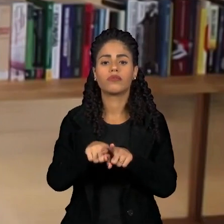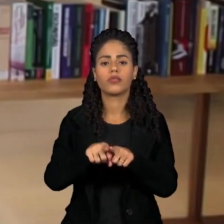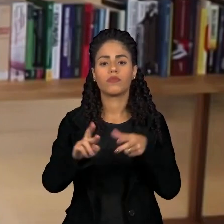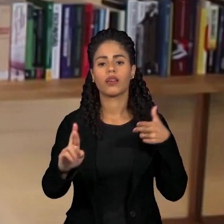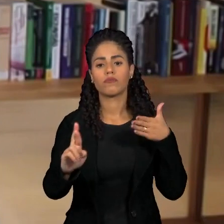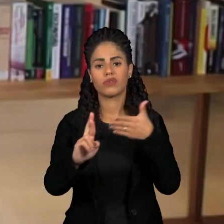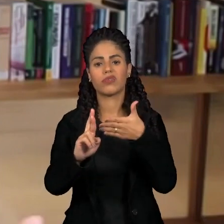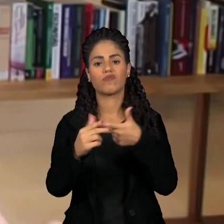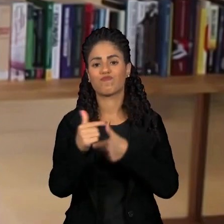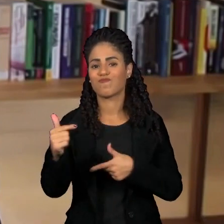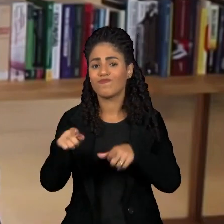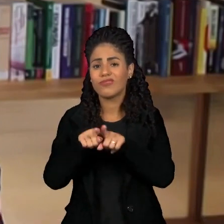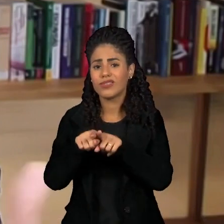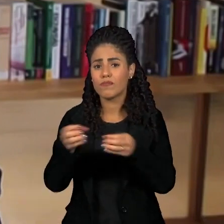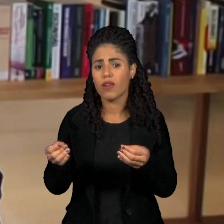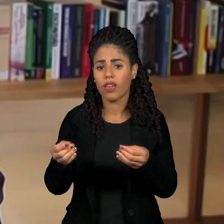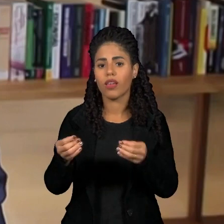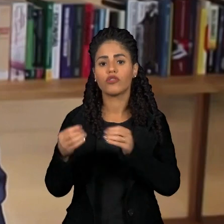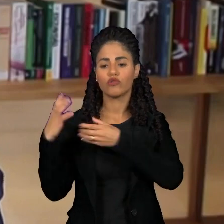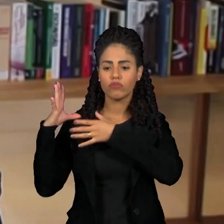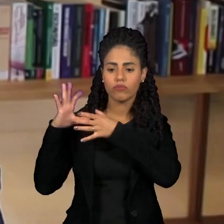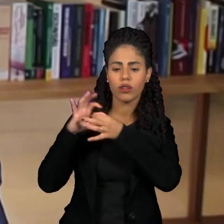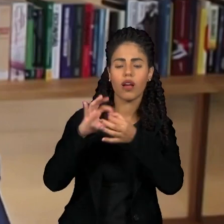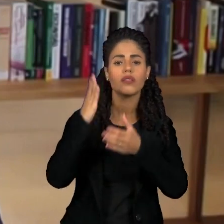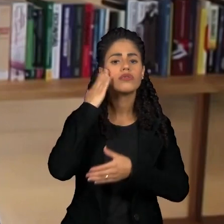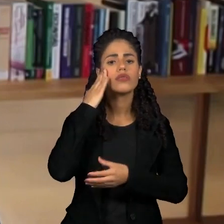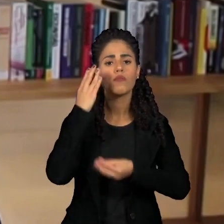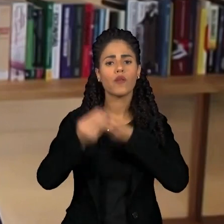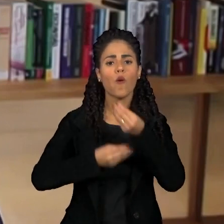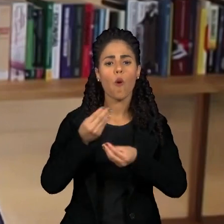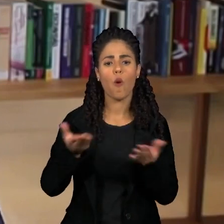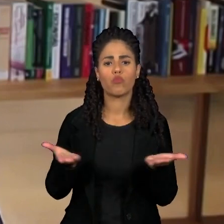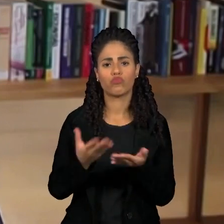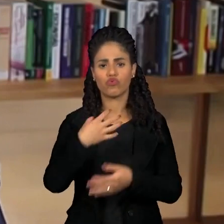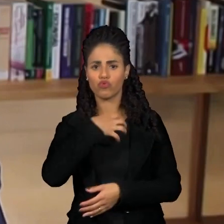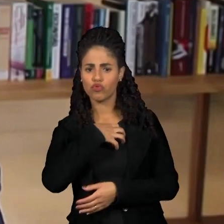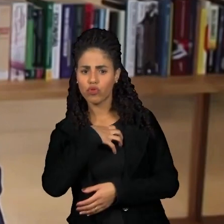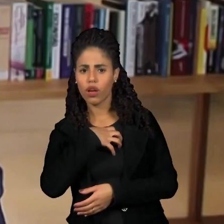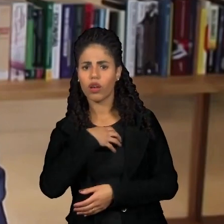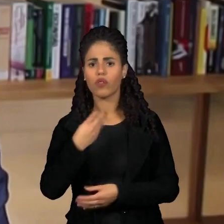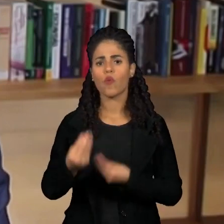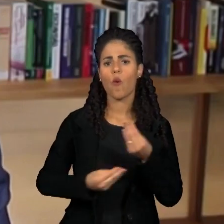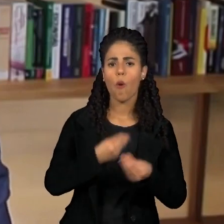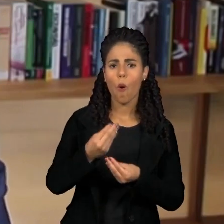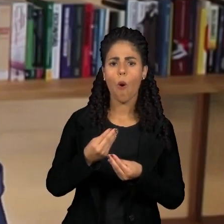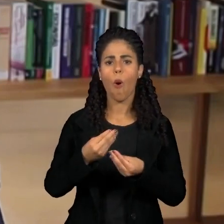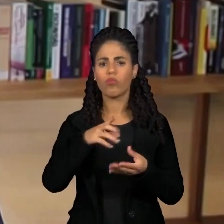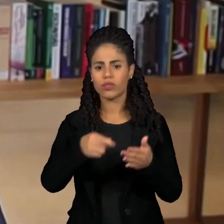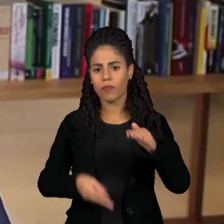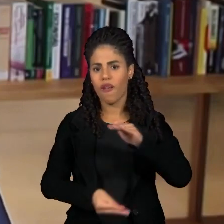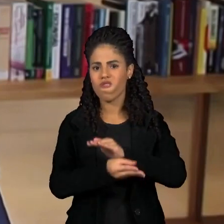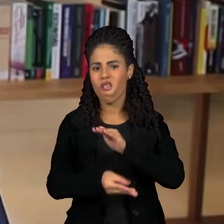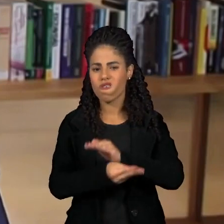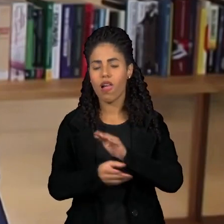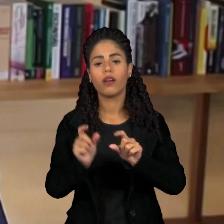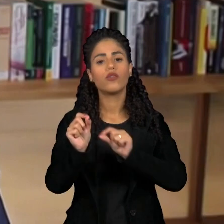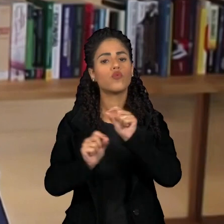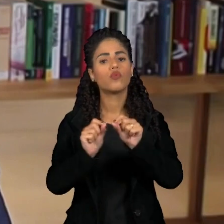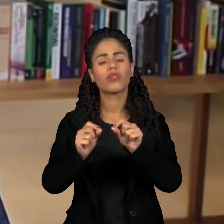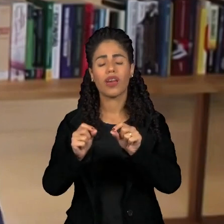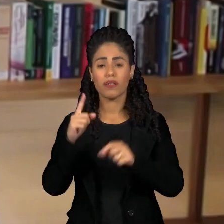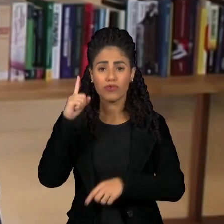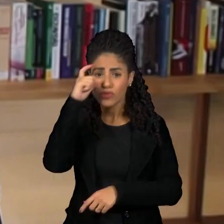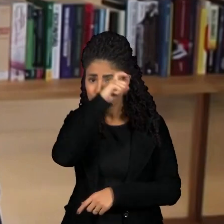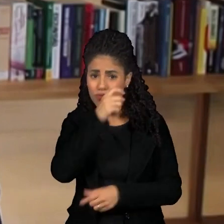e eu acho que no contexto em que a gente não pode tratar dessa discussão sem tratar de ilicitudes, às vezes até mesmo de corrupção, isso pode